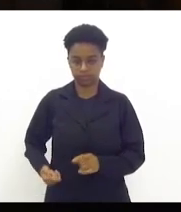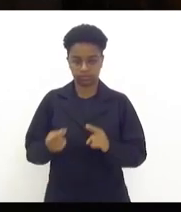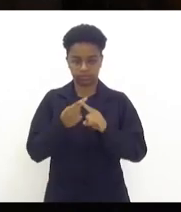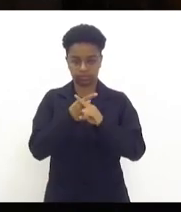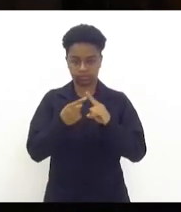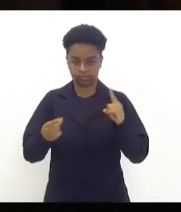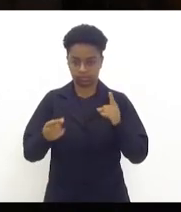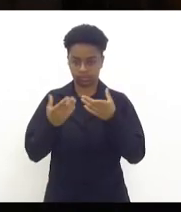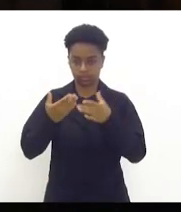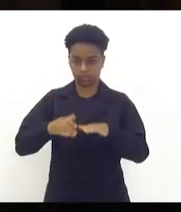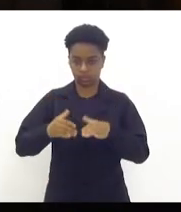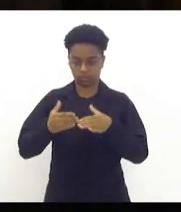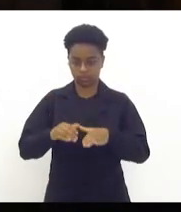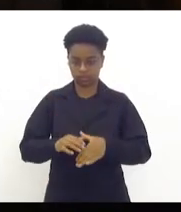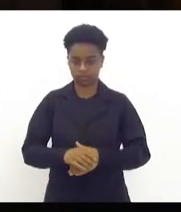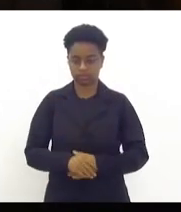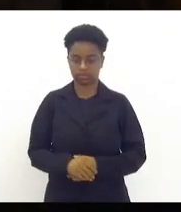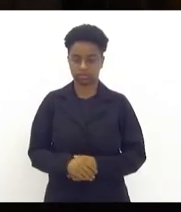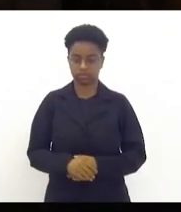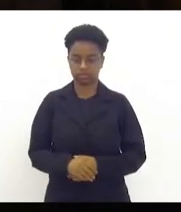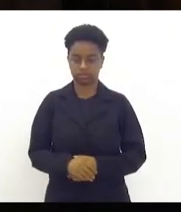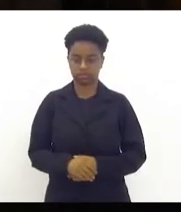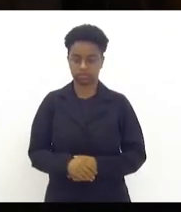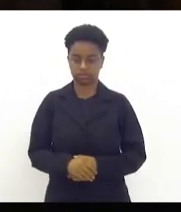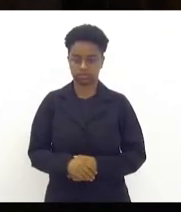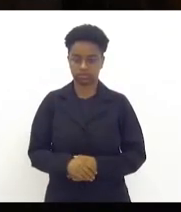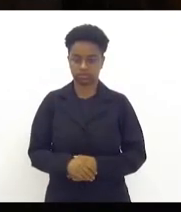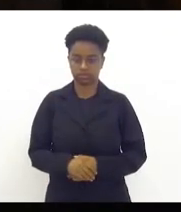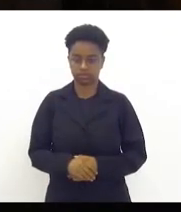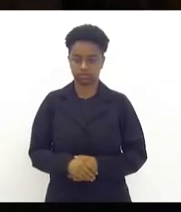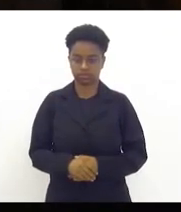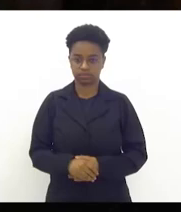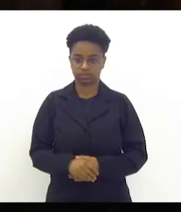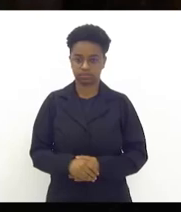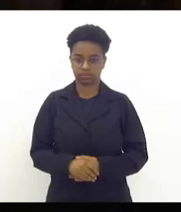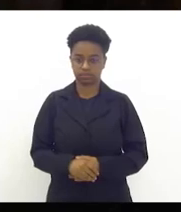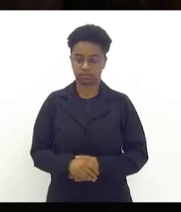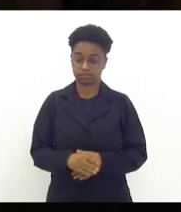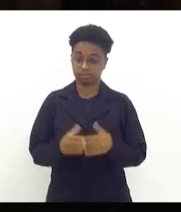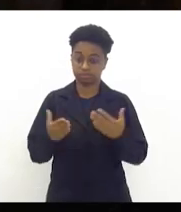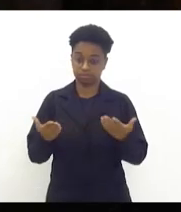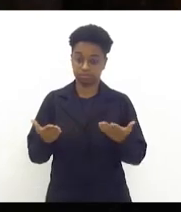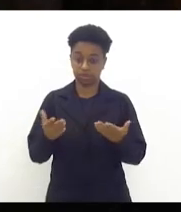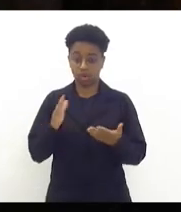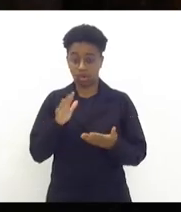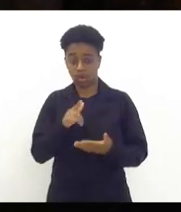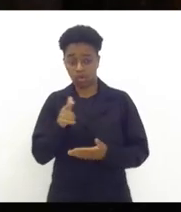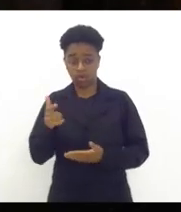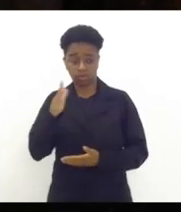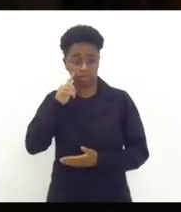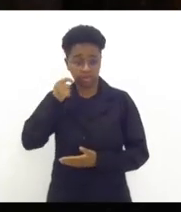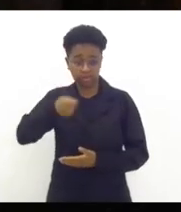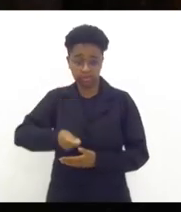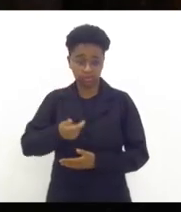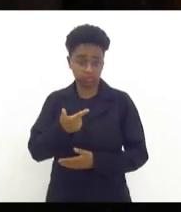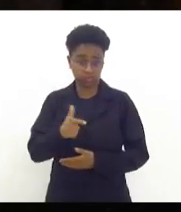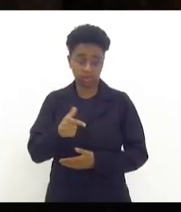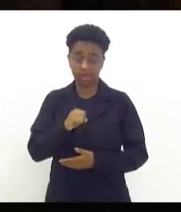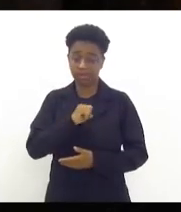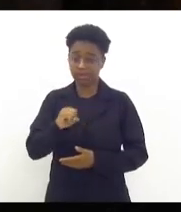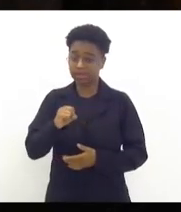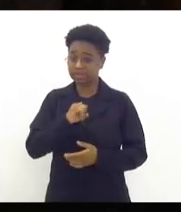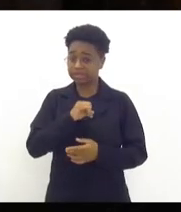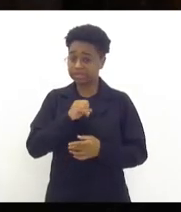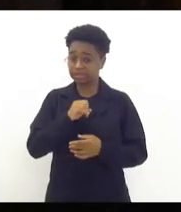o concurso. E não cabia outra decisão, porque se ele não anulasse,